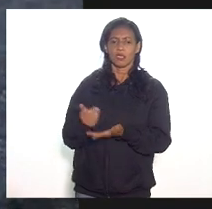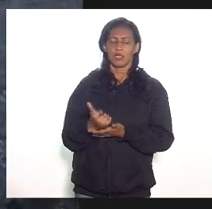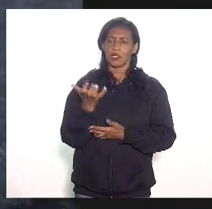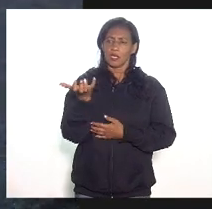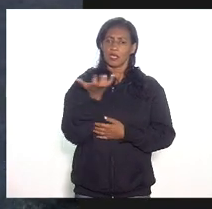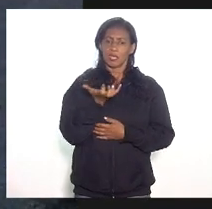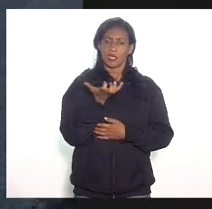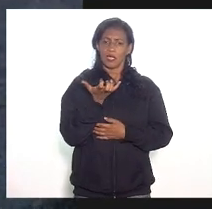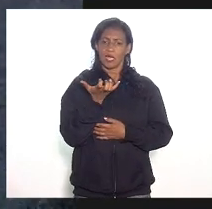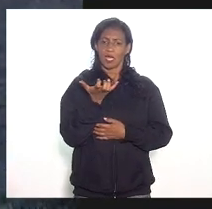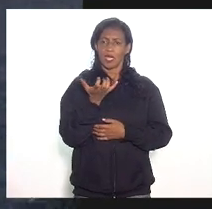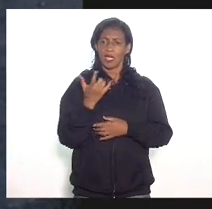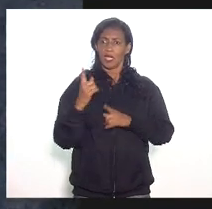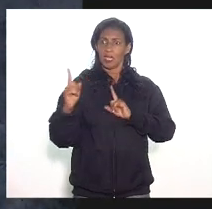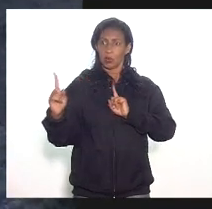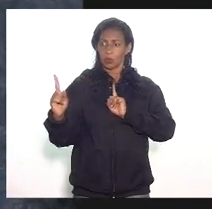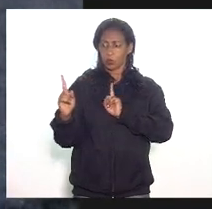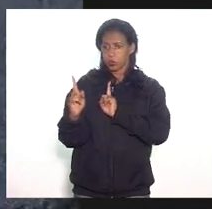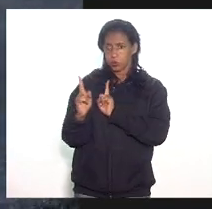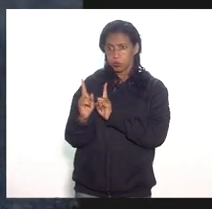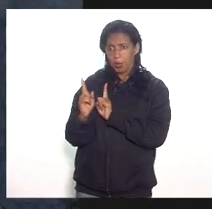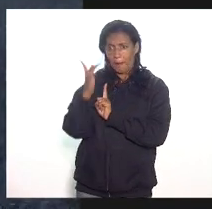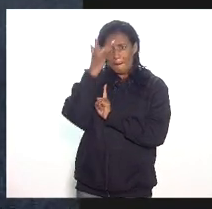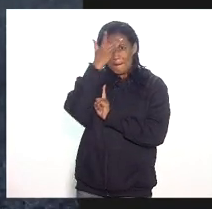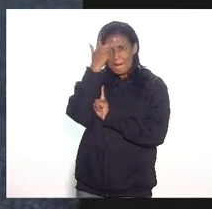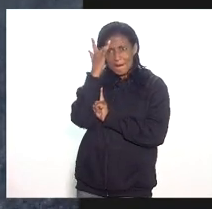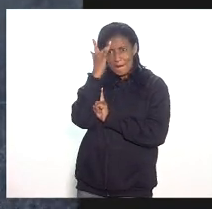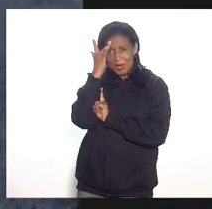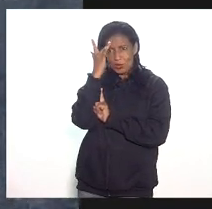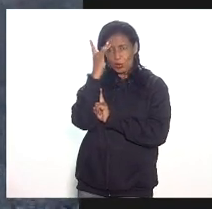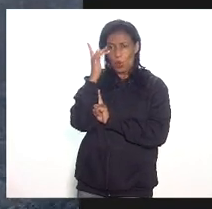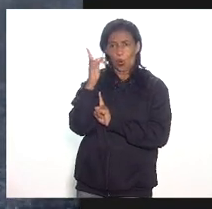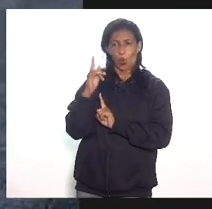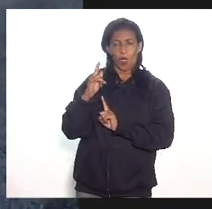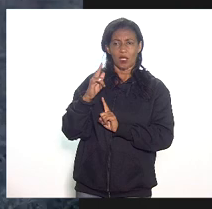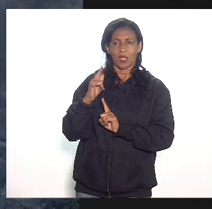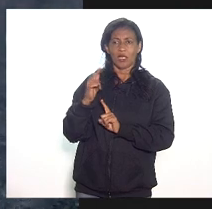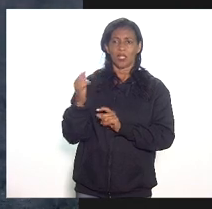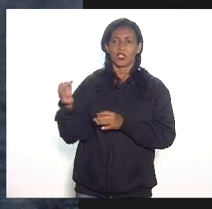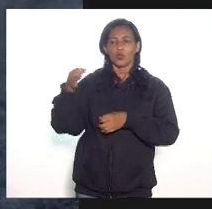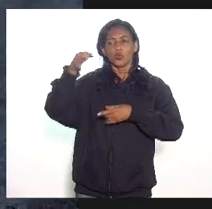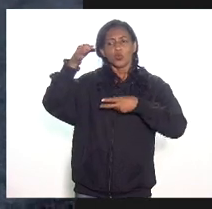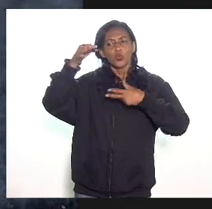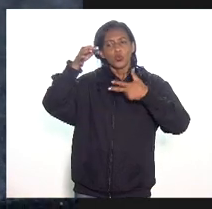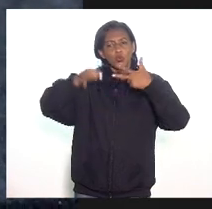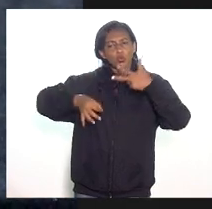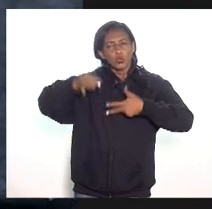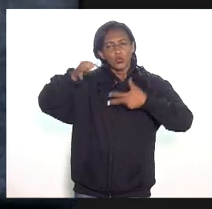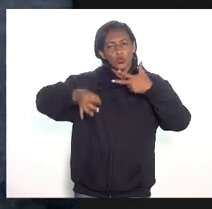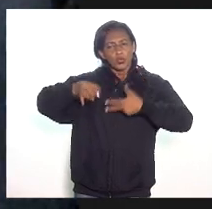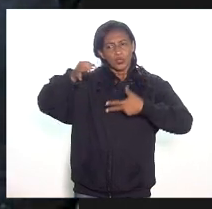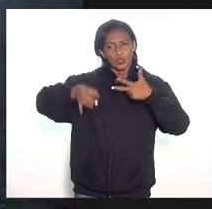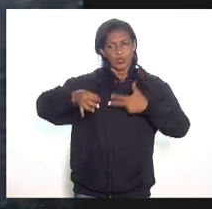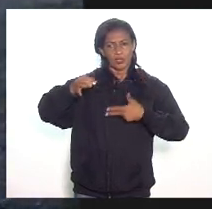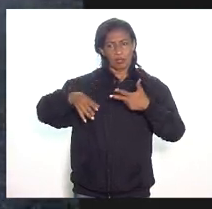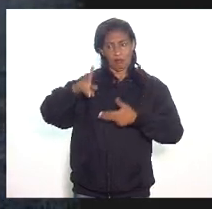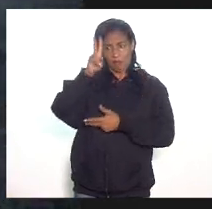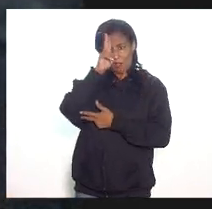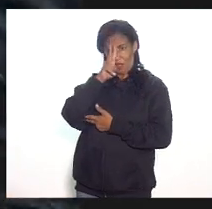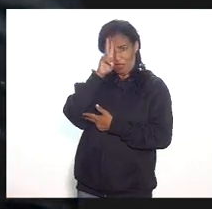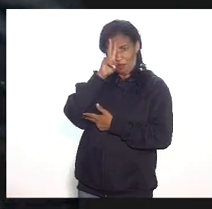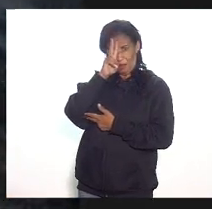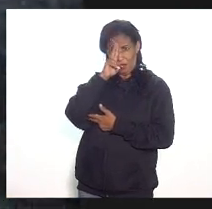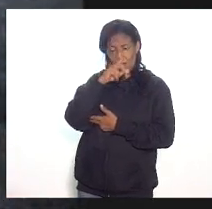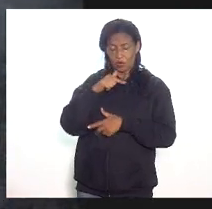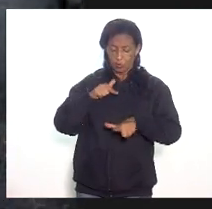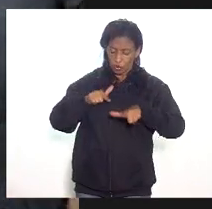quer restringir ainda mais o acesso do cidadão fluminense ao judiciário. Lembrando que a prestação do